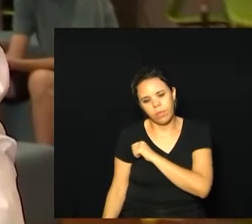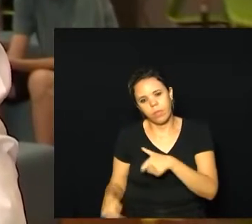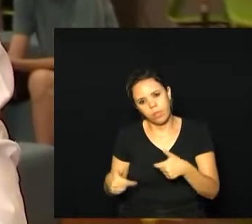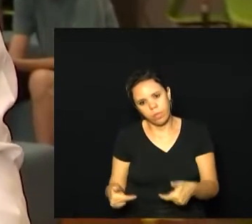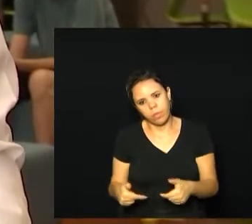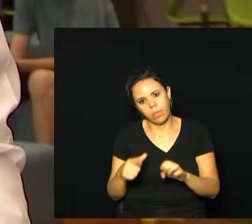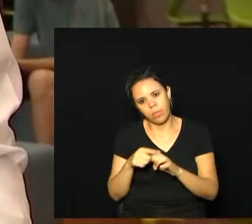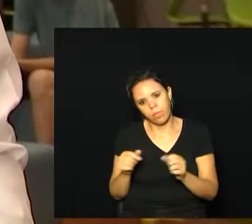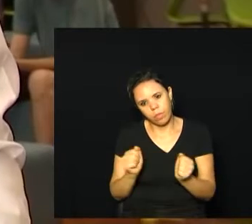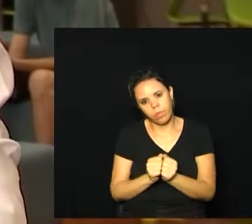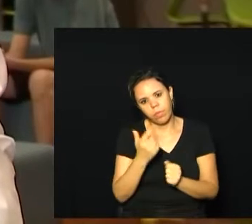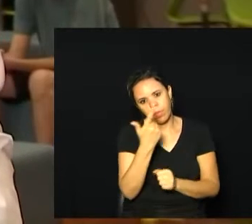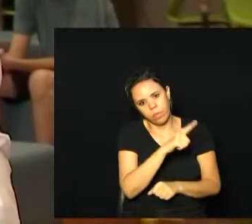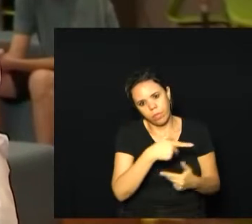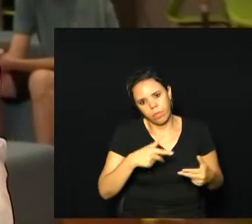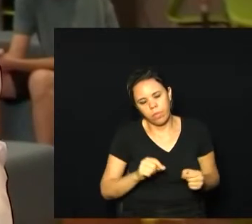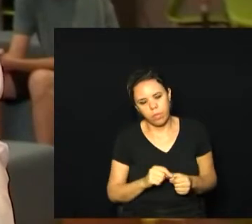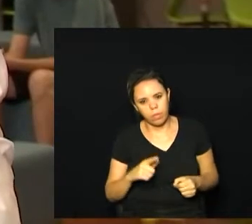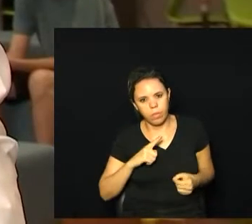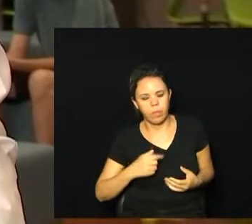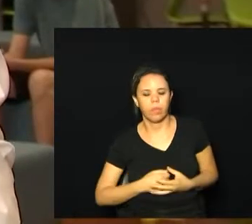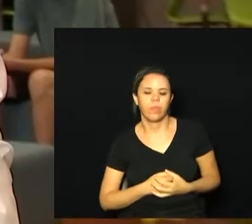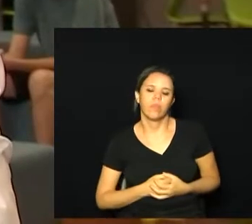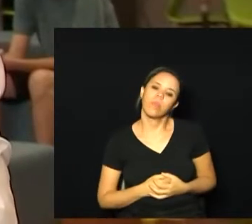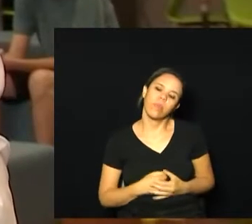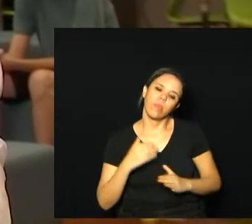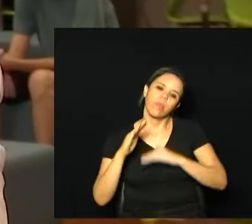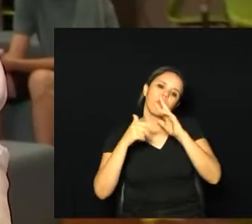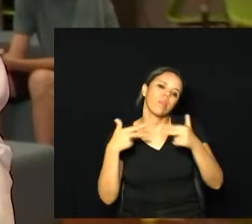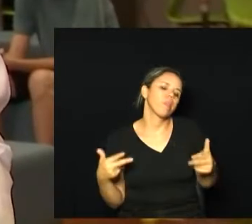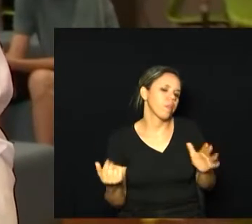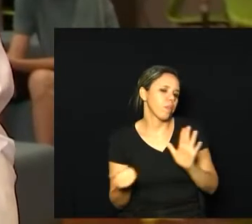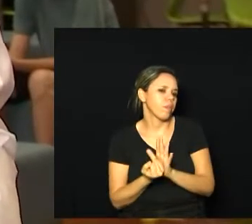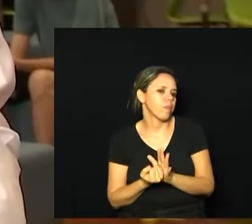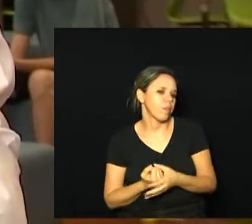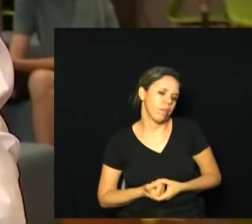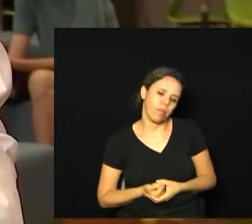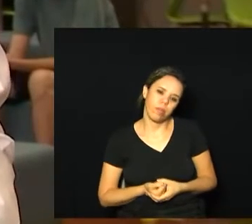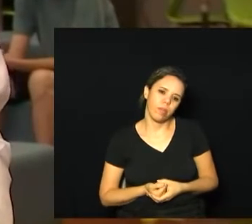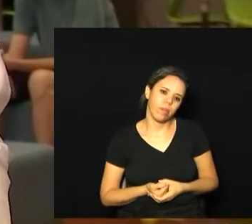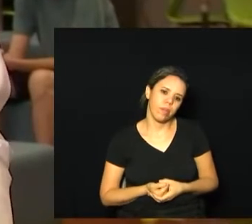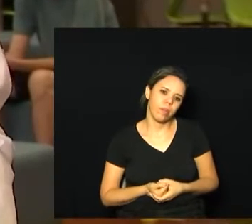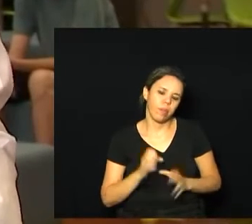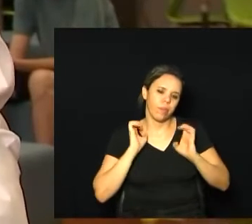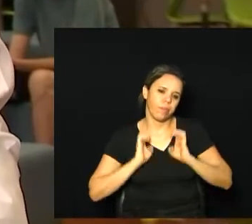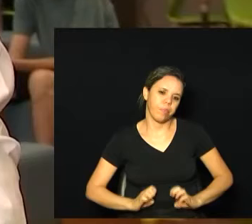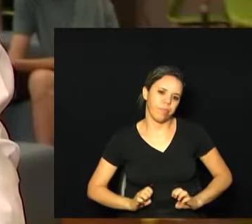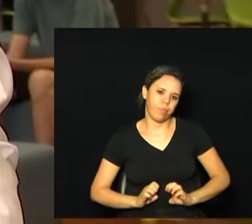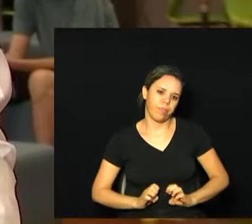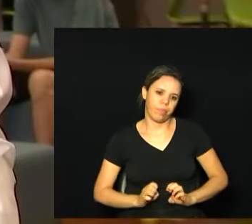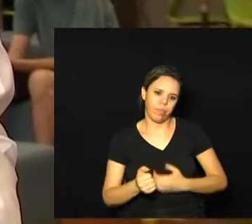através do Empreenda, junto com outras atividades que nós temos, desenvolver diversas marcas formativas. A ética, moral,